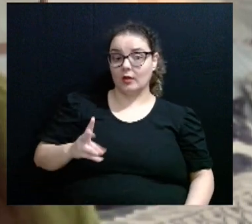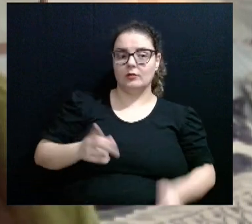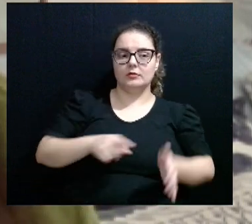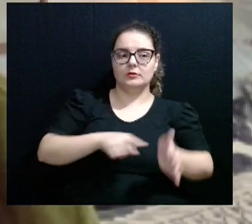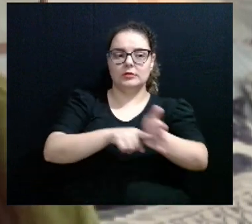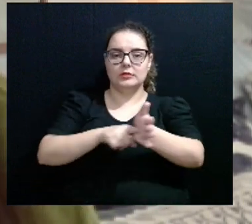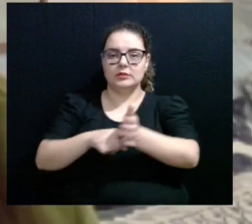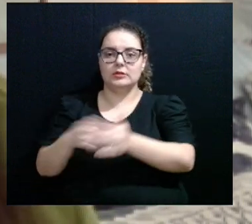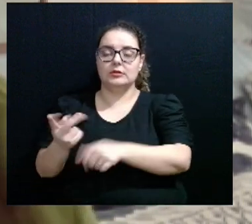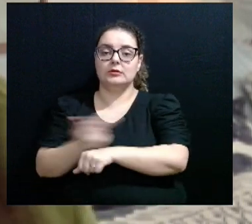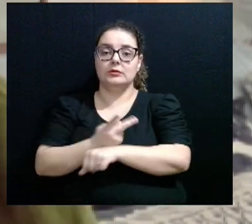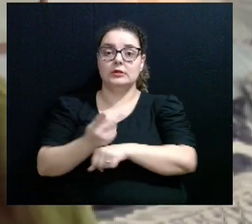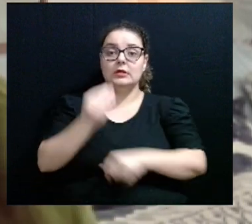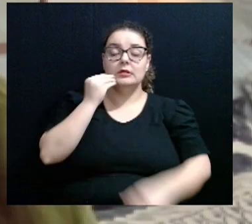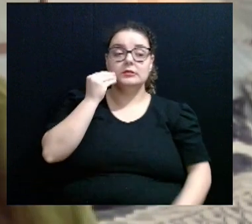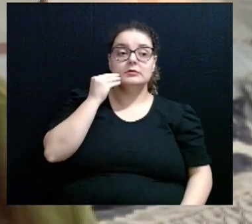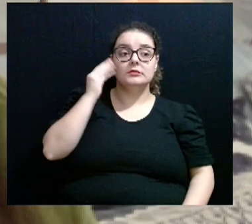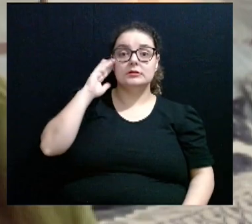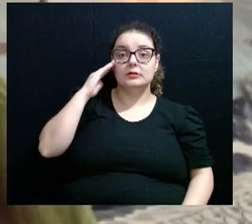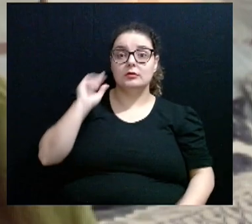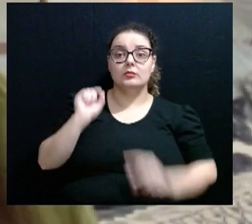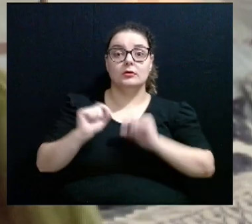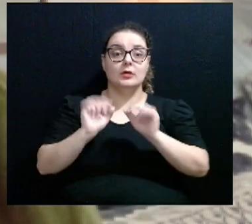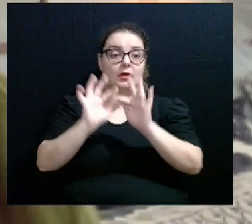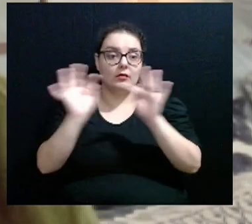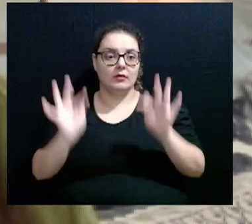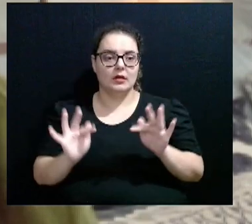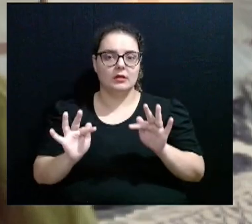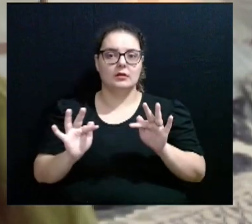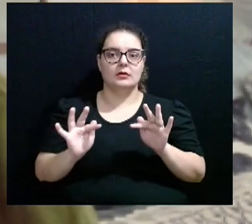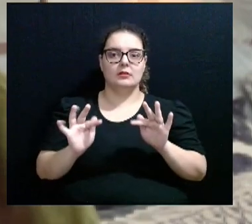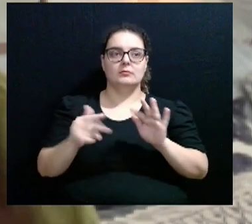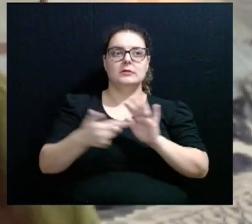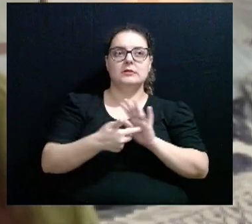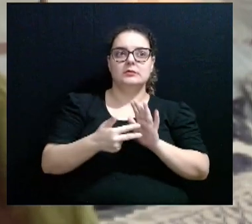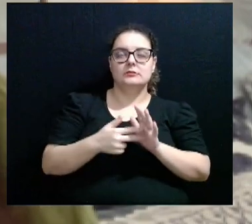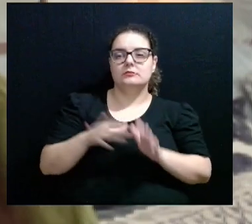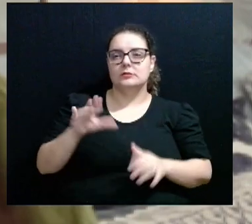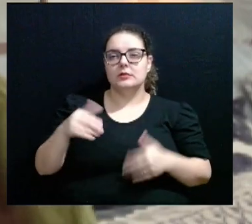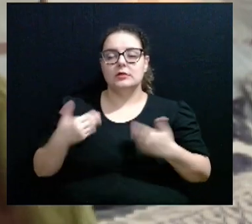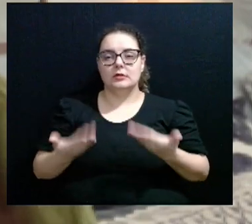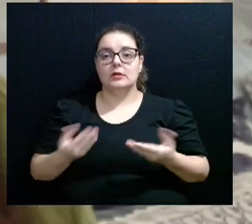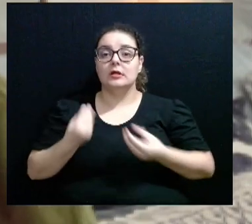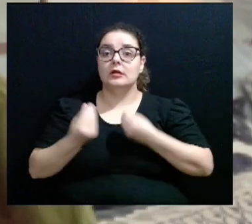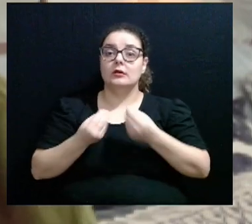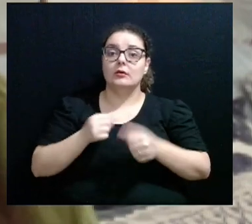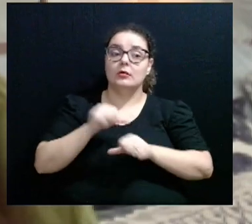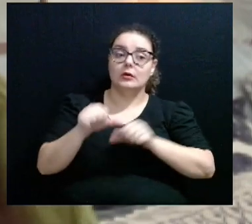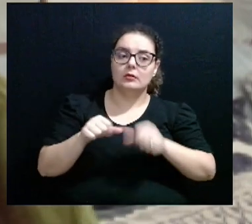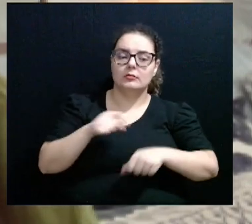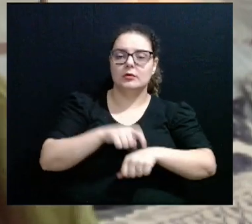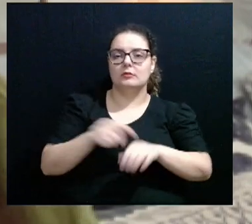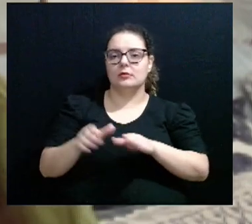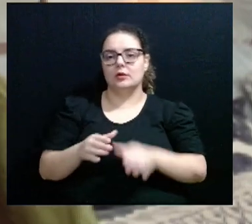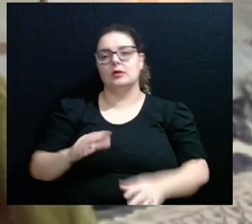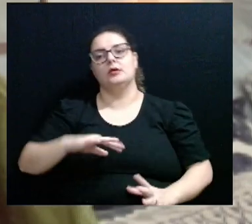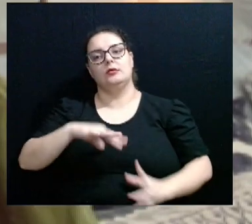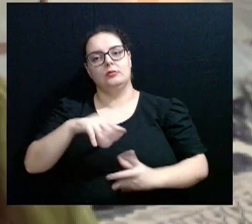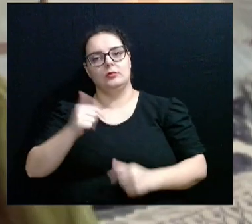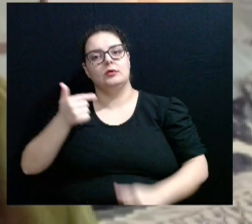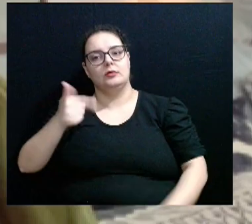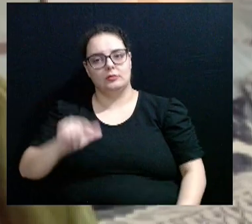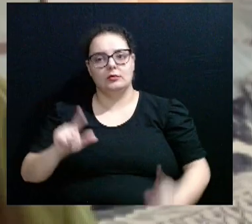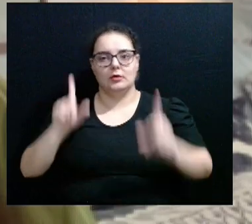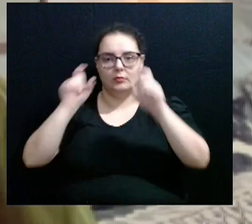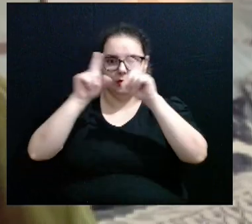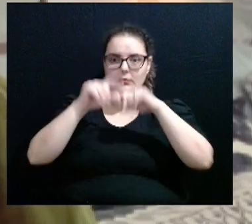tentar entender o que que é a felicidade nesse olhar mais científico e como é que a gente sai desse cenário sabendo que o mundo vai continuar sendo desafiador, né? Não